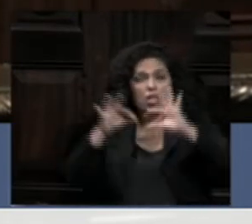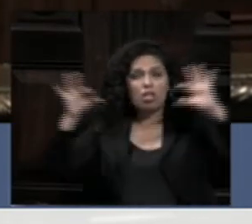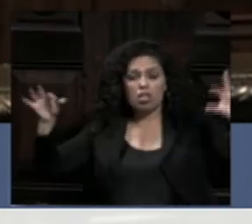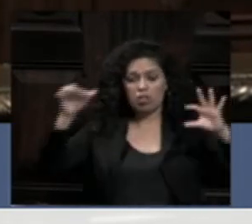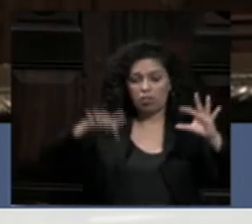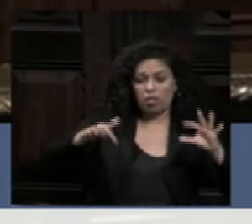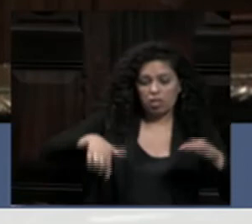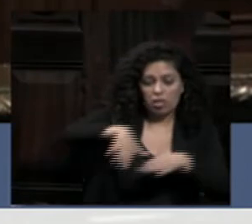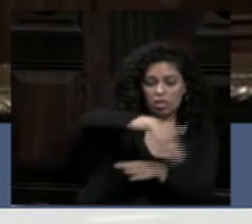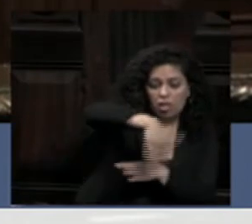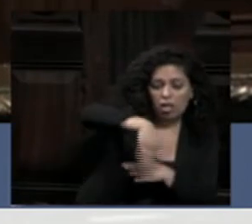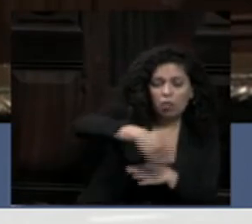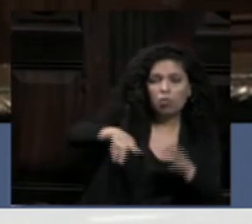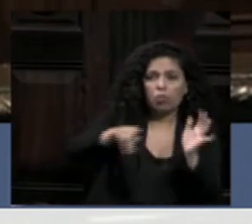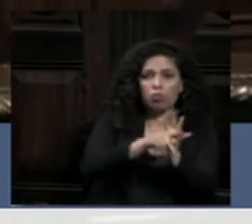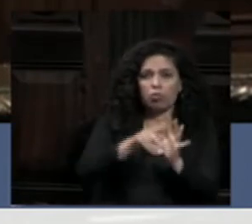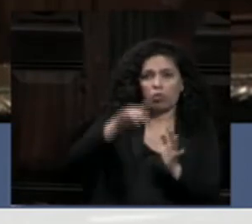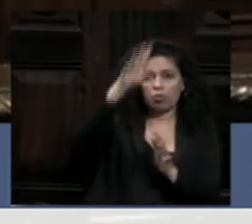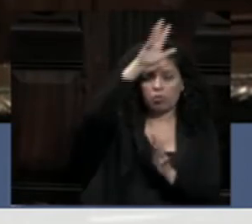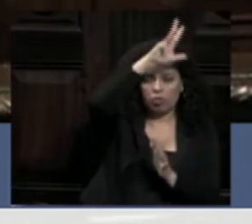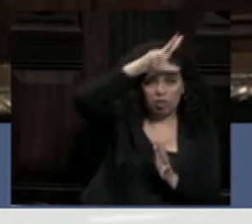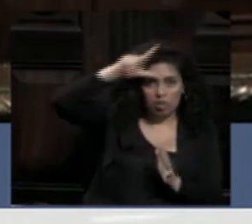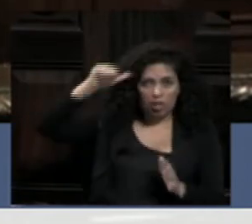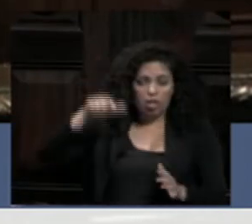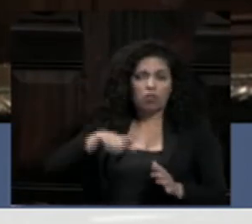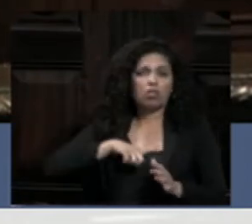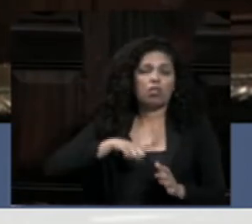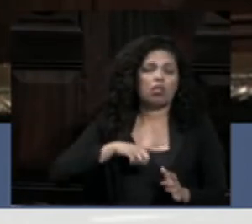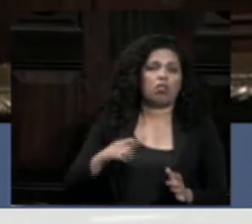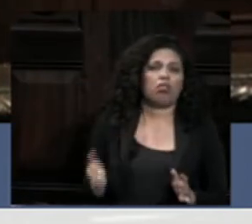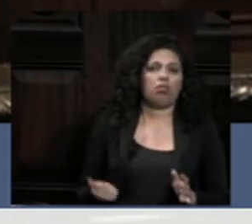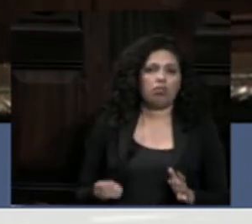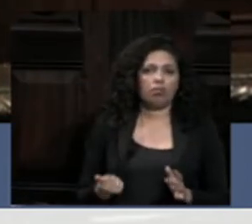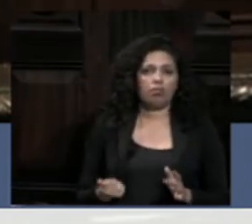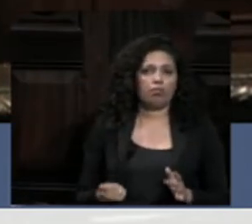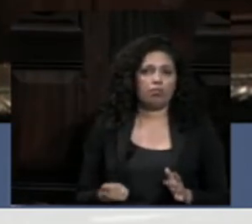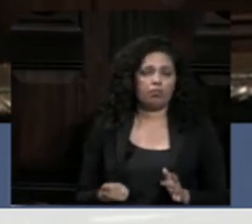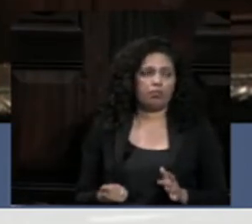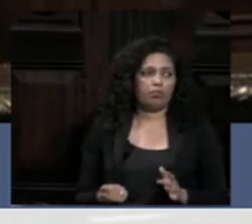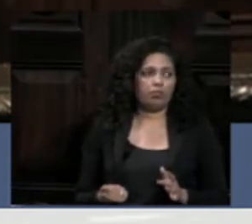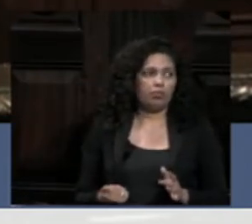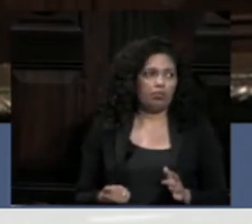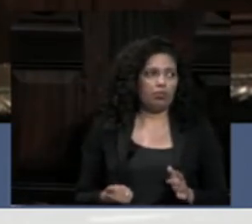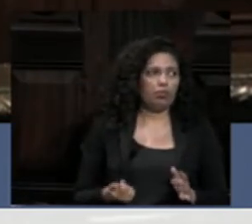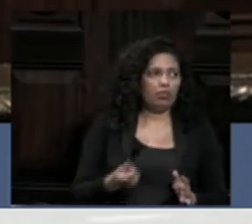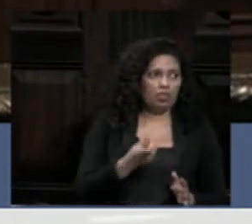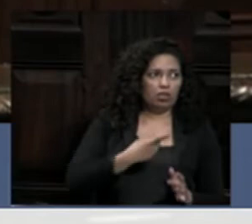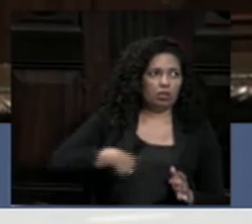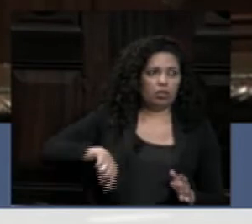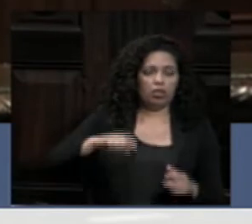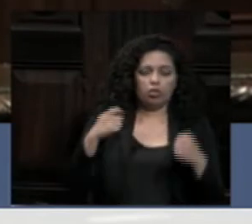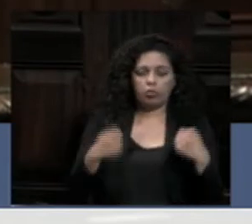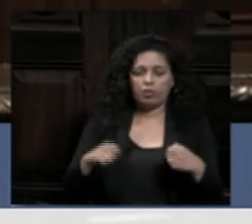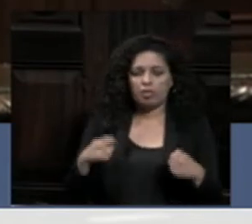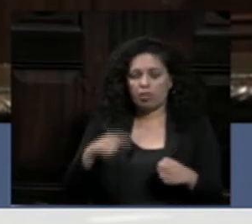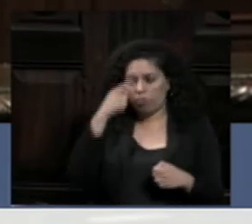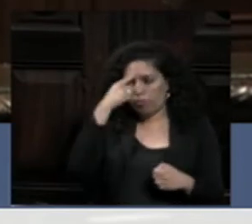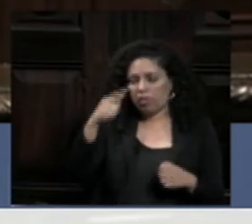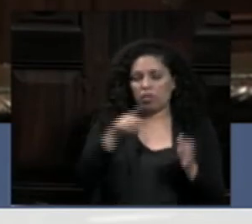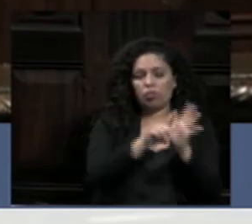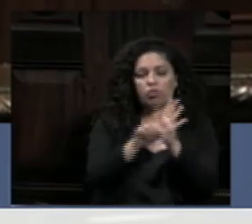sido aprovado em segunda discussão. Torço para que o governador possa aprová-lo e que ele sirva